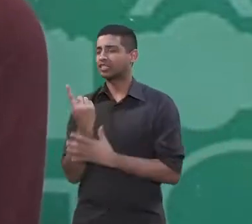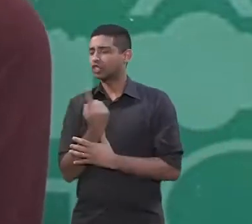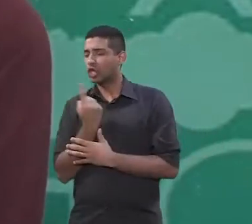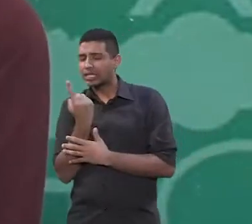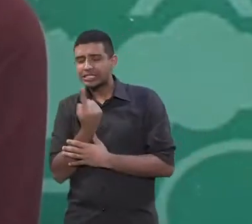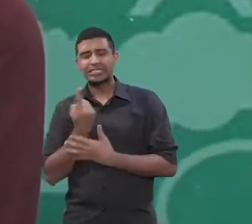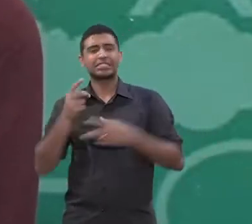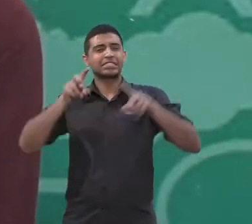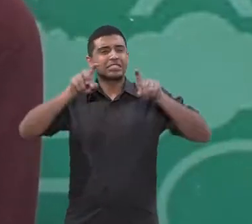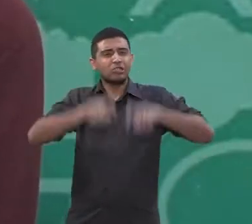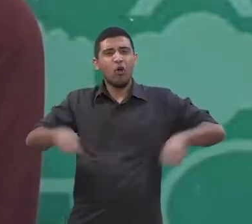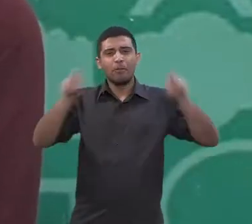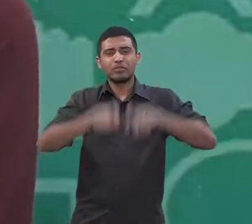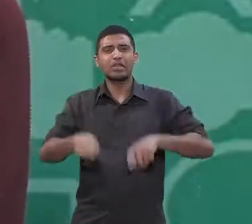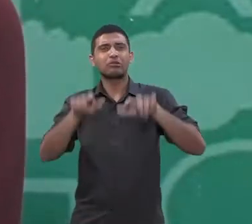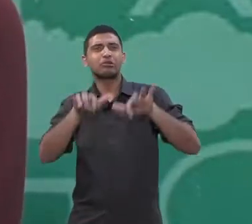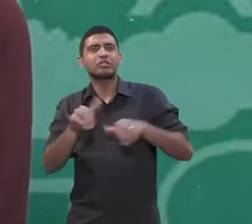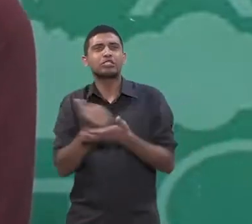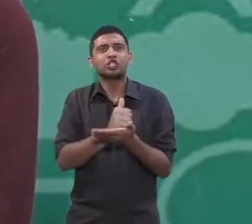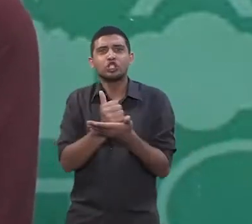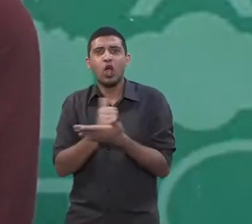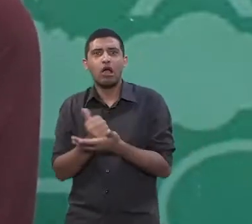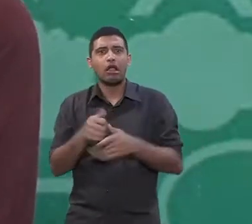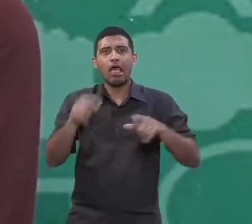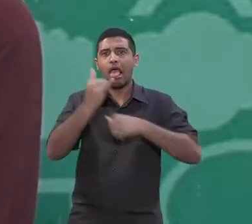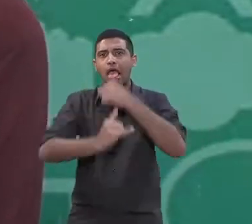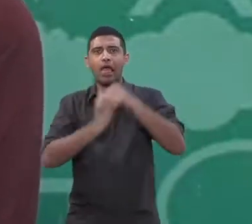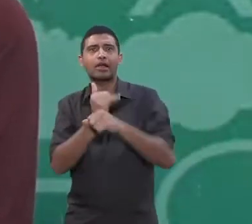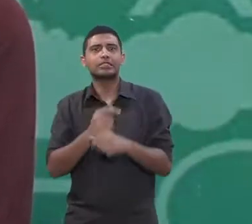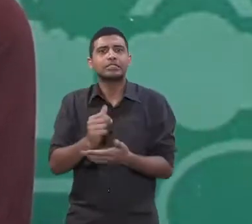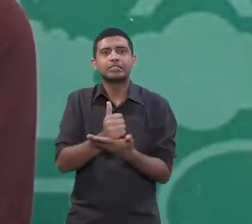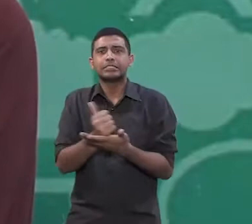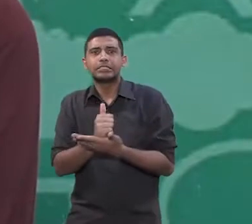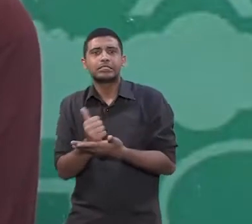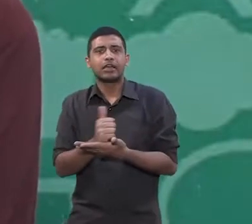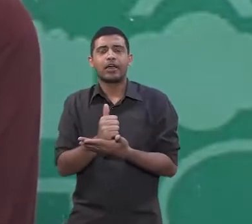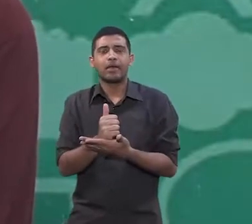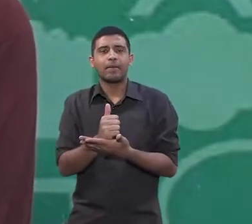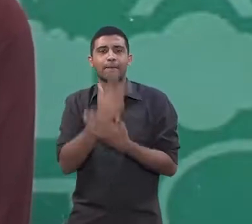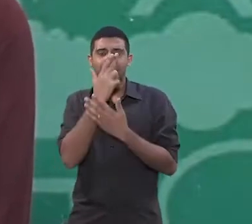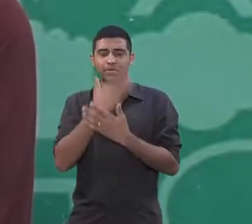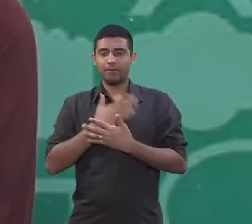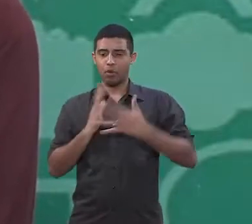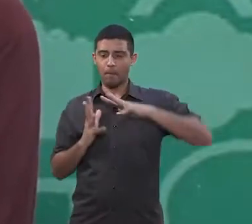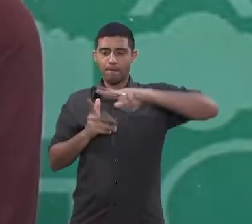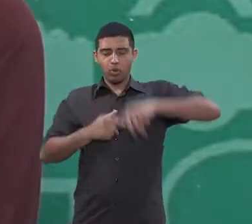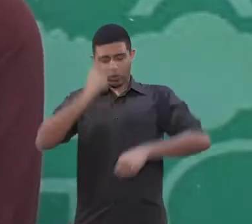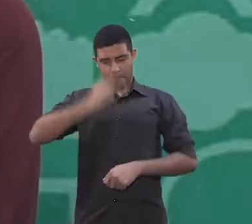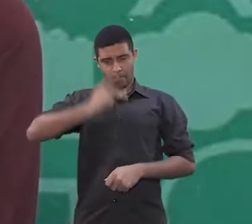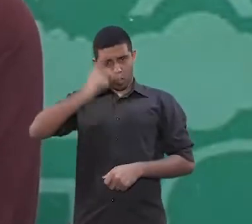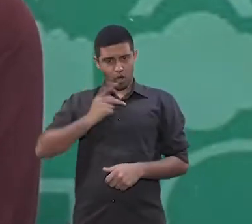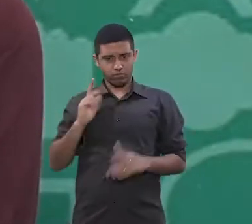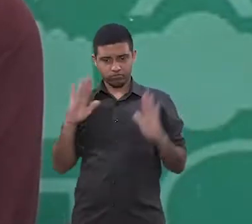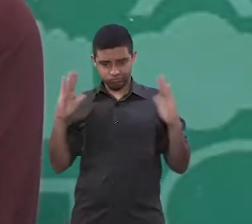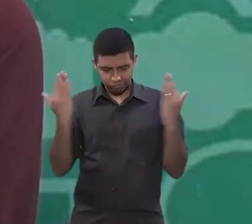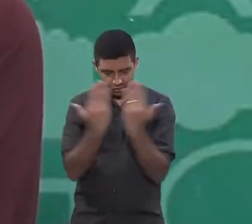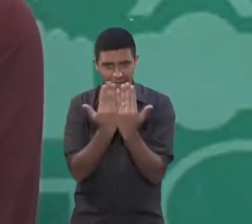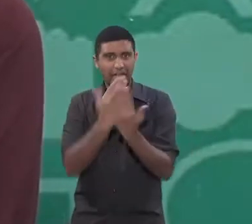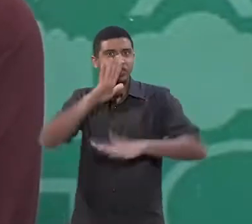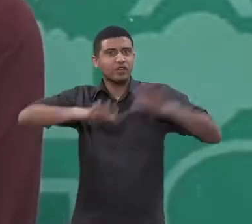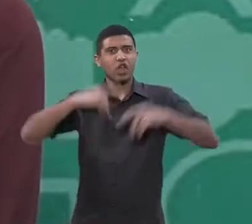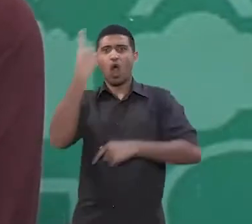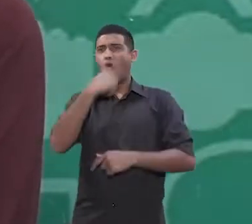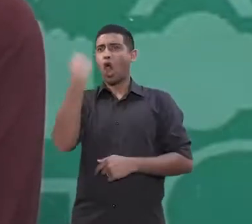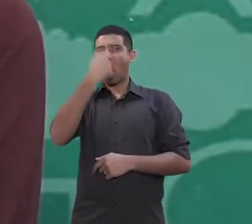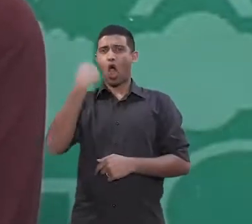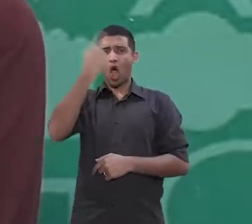o doutor mesmo citou, dentro de jogos virtuais, e ali eu me fechava, era onde eu via o meu mundo. Eu passava horas e horas, dias,